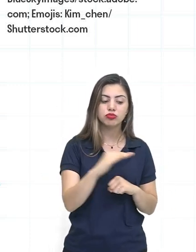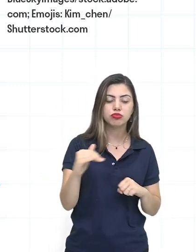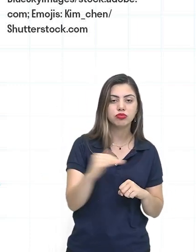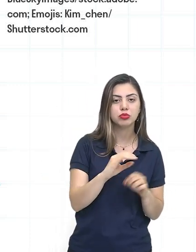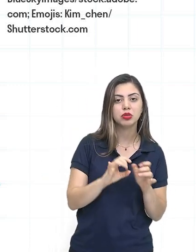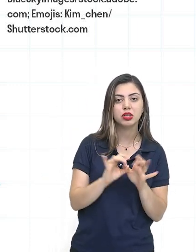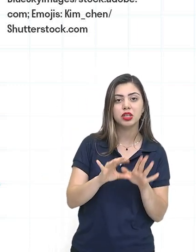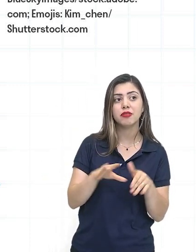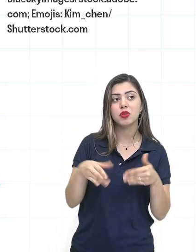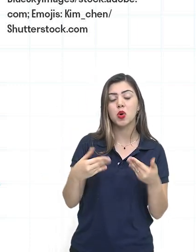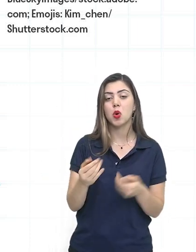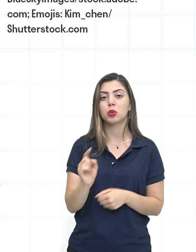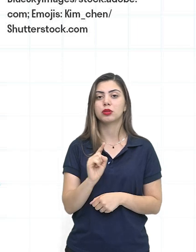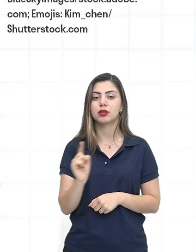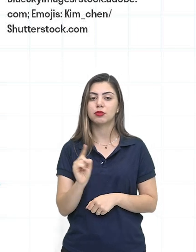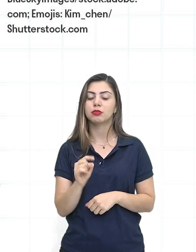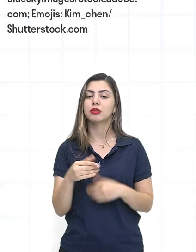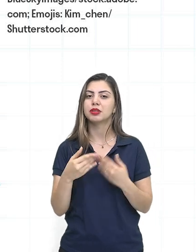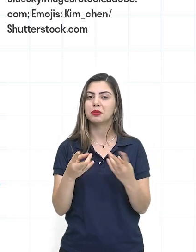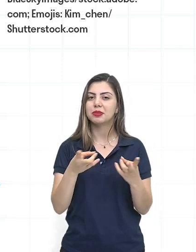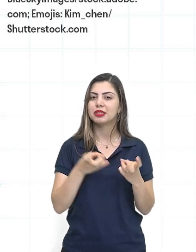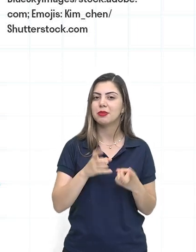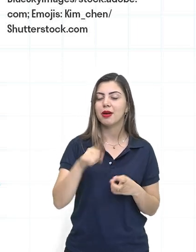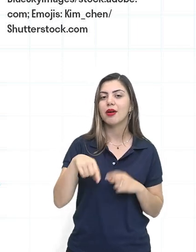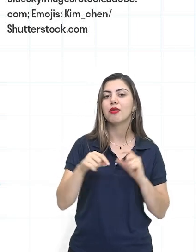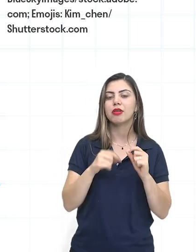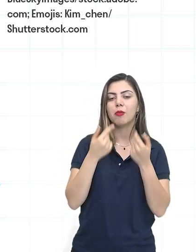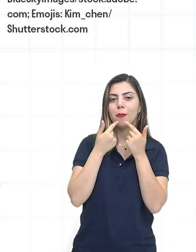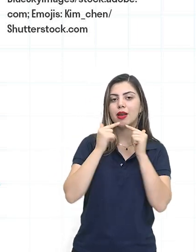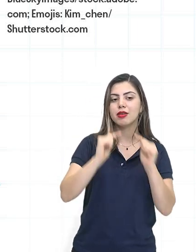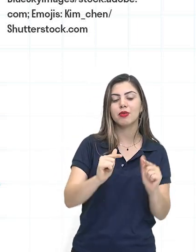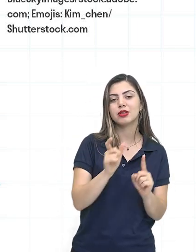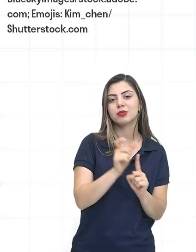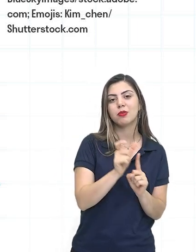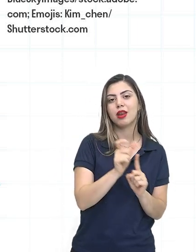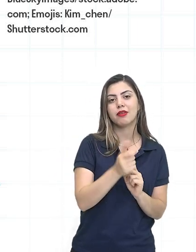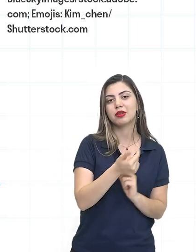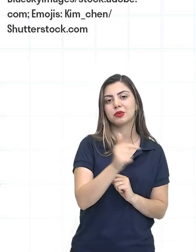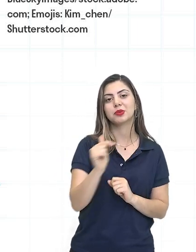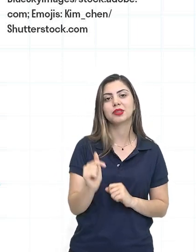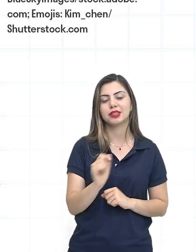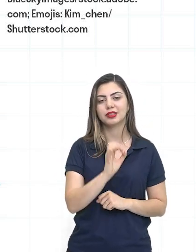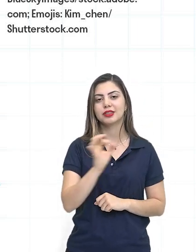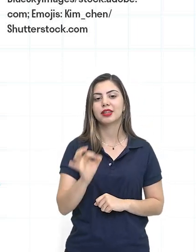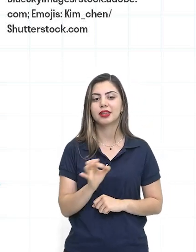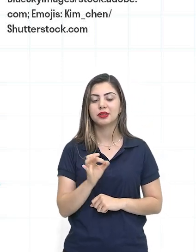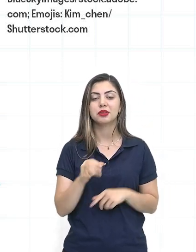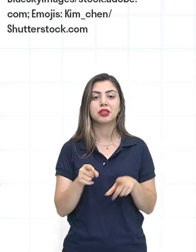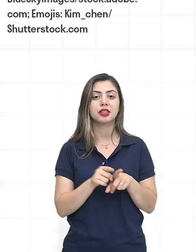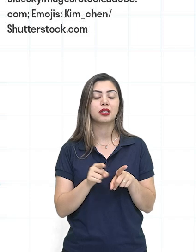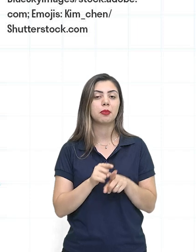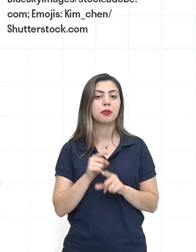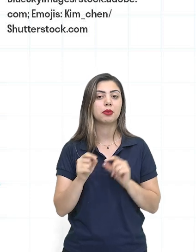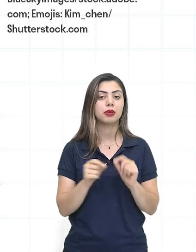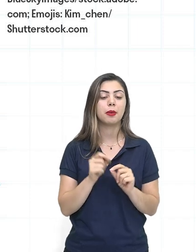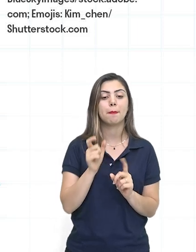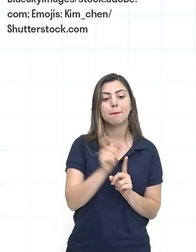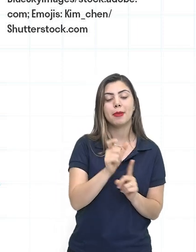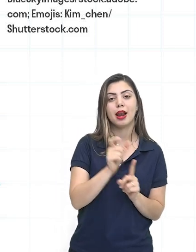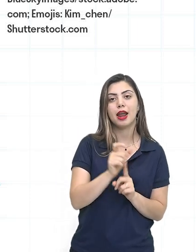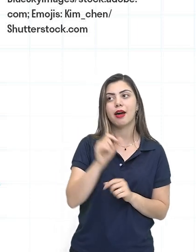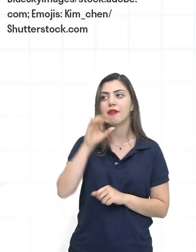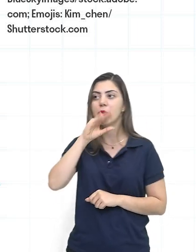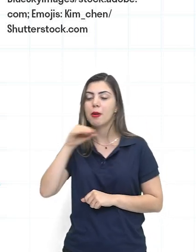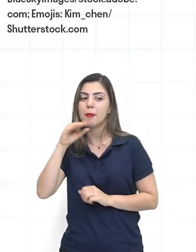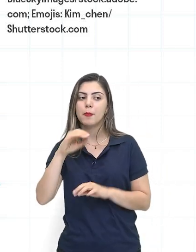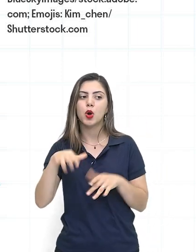aí nós vamos ter o quê? Uma linguagem não verbal. Por quê? Porque não tem palavras e não tem a palavra falada e